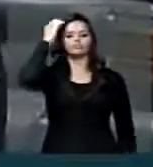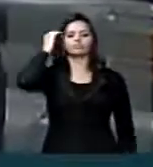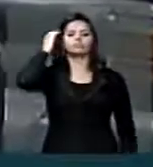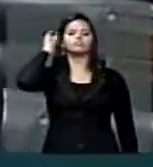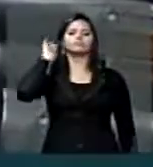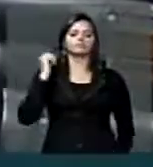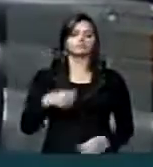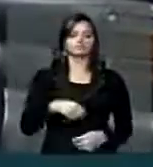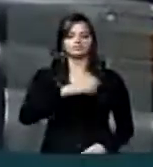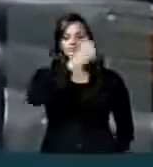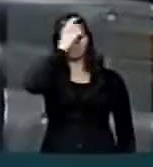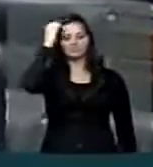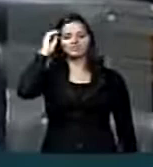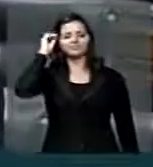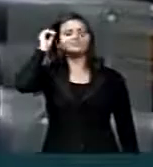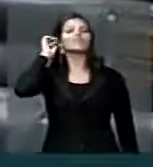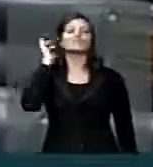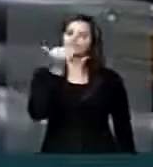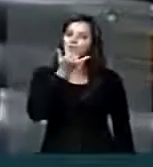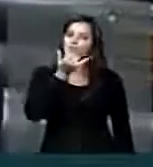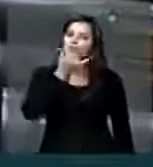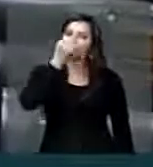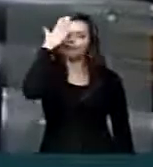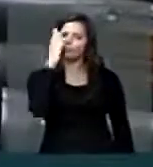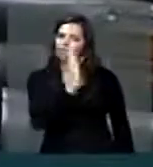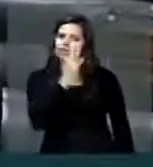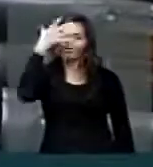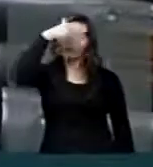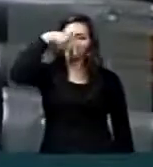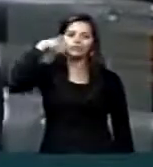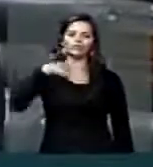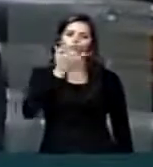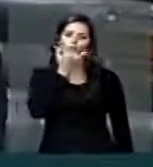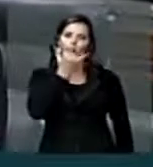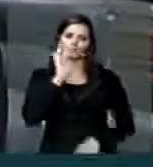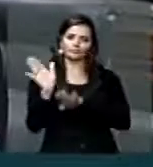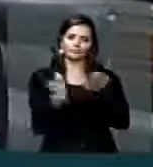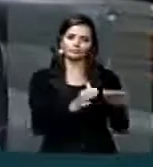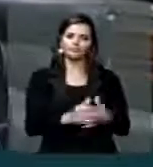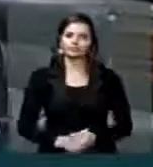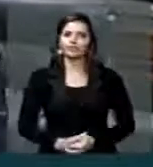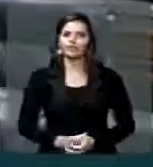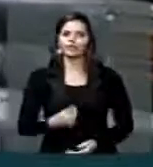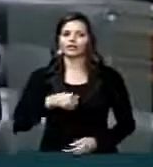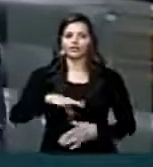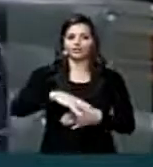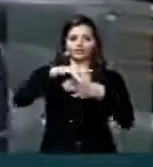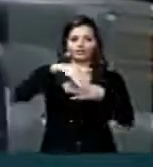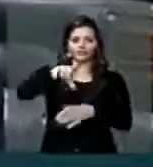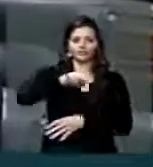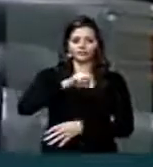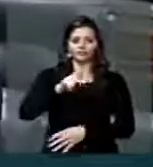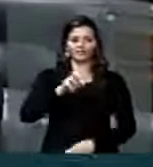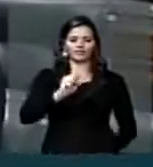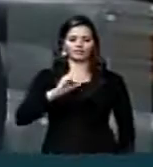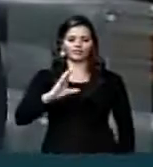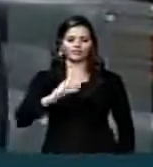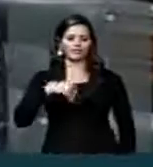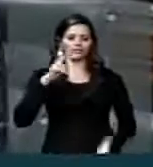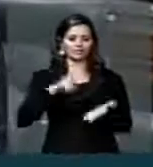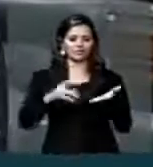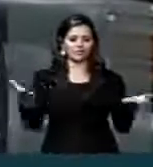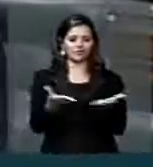Marco Feliciano, que, indicado pelo seu partido, o PSC, nesta manhã foi